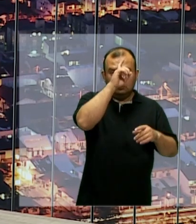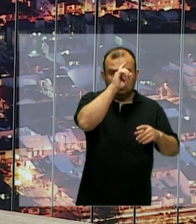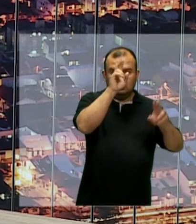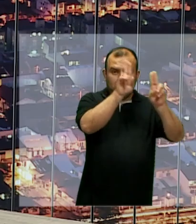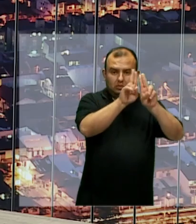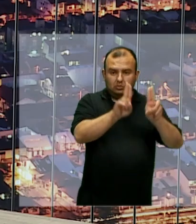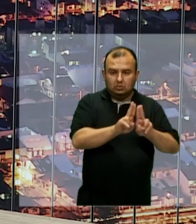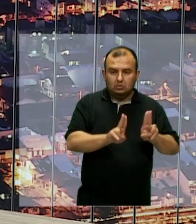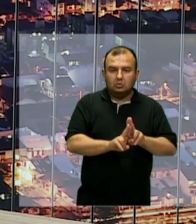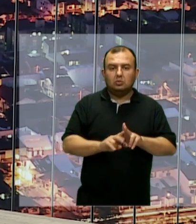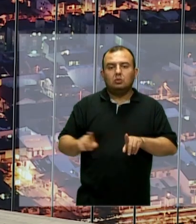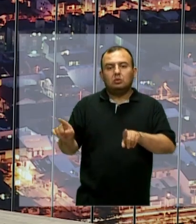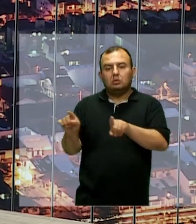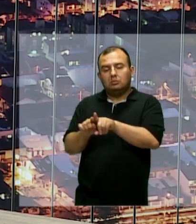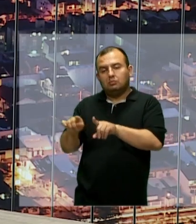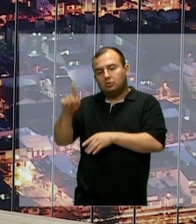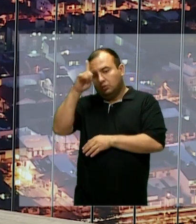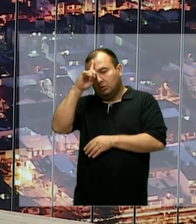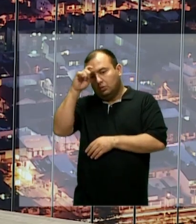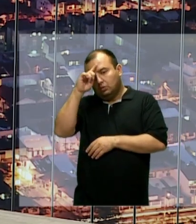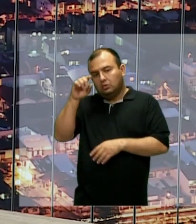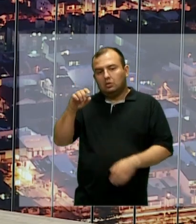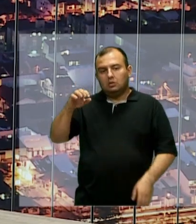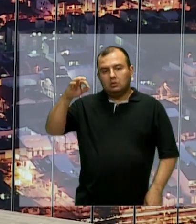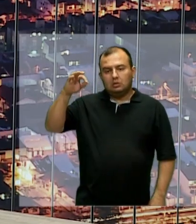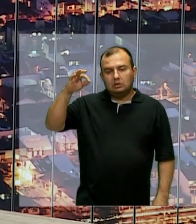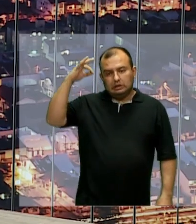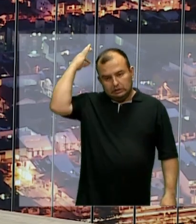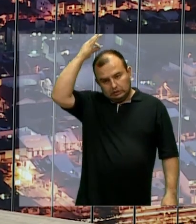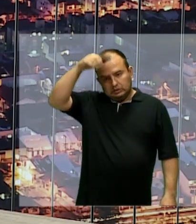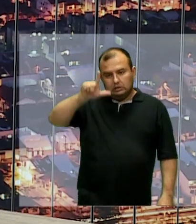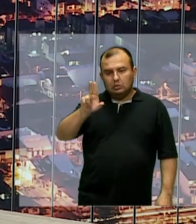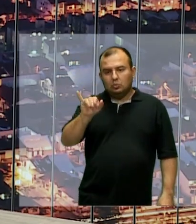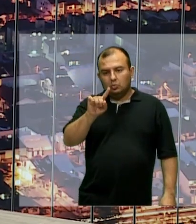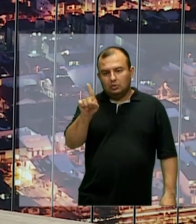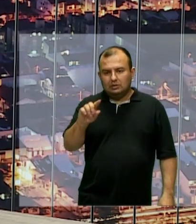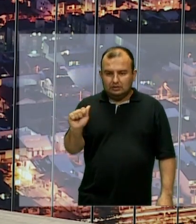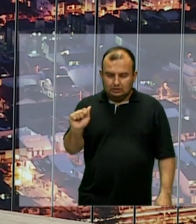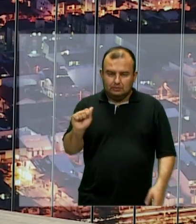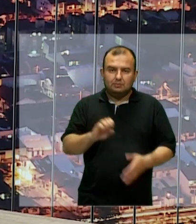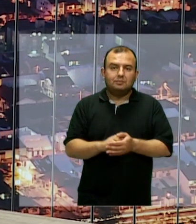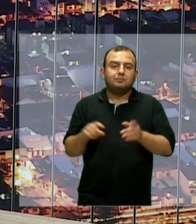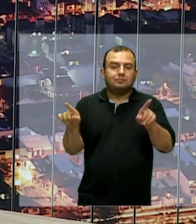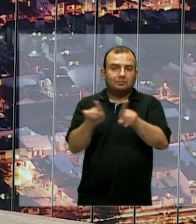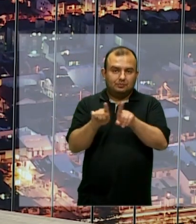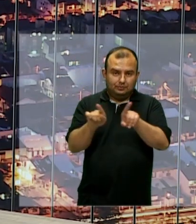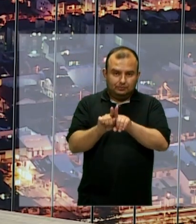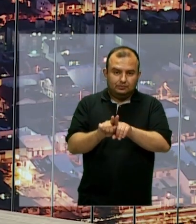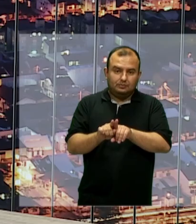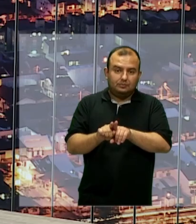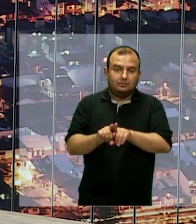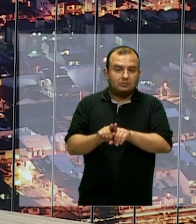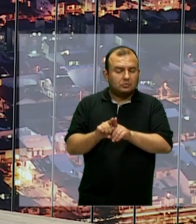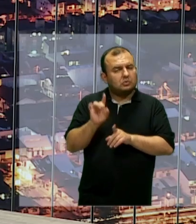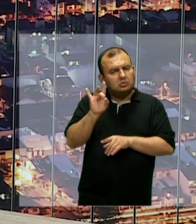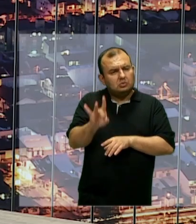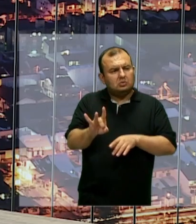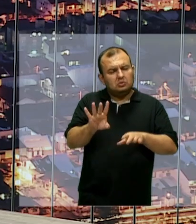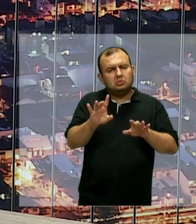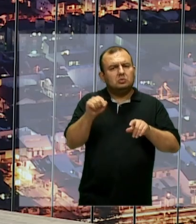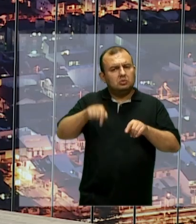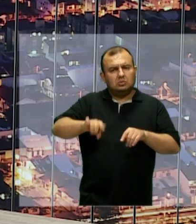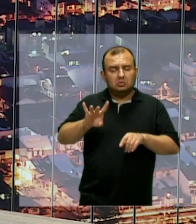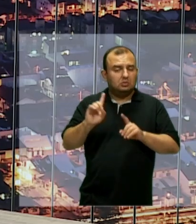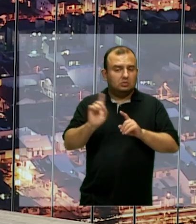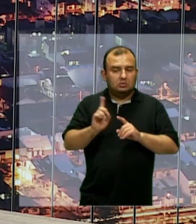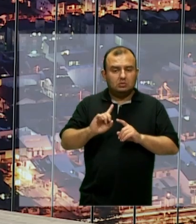e Hospital Santa Luísa. E, além disso tudo, se isso tudo não bastasse, né,